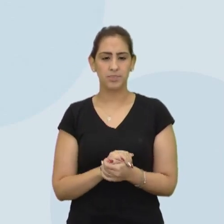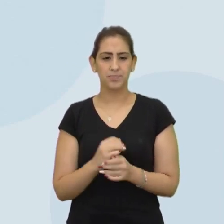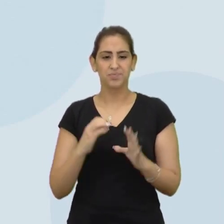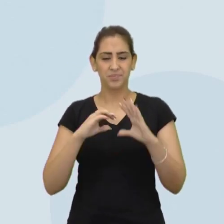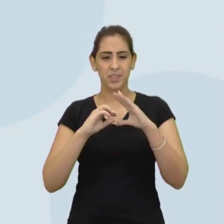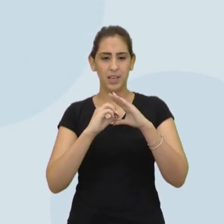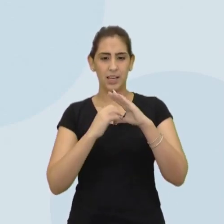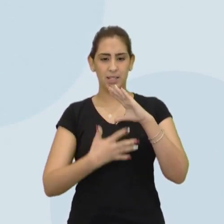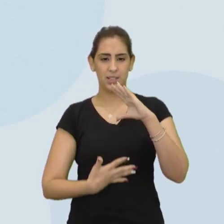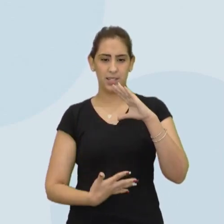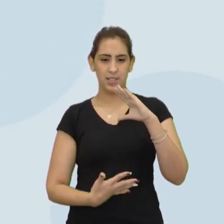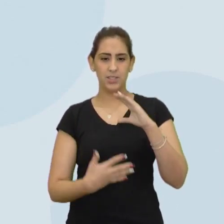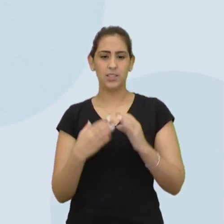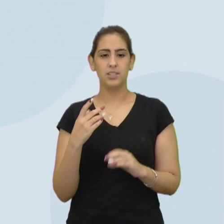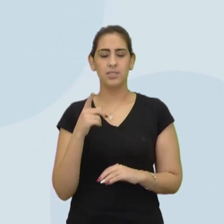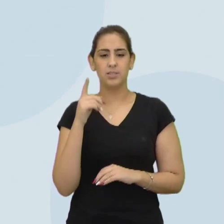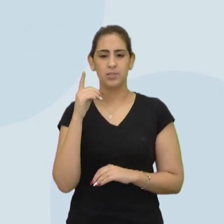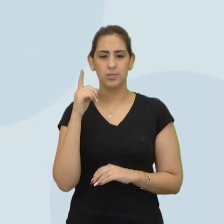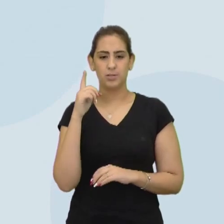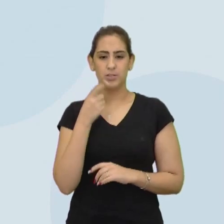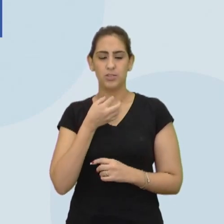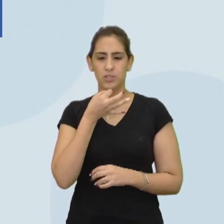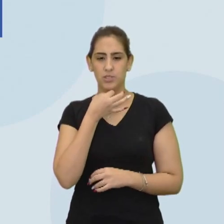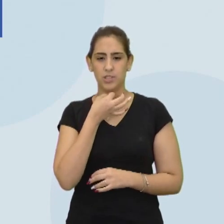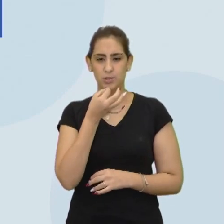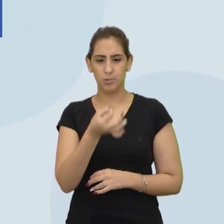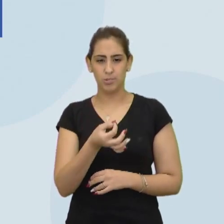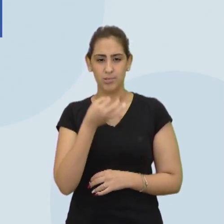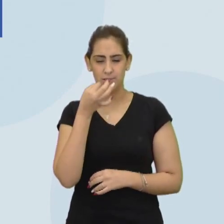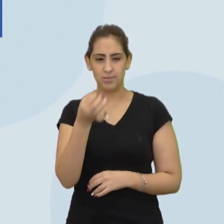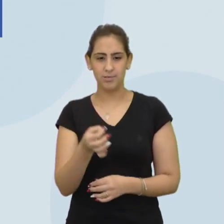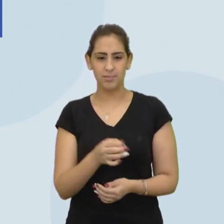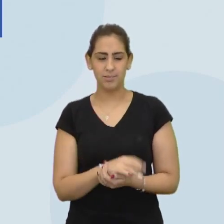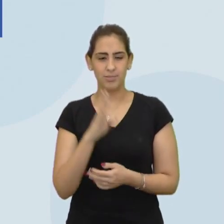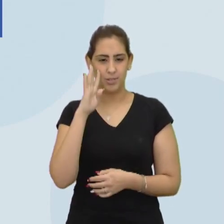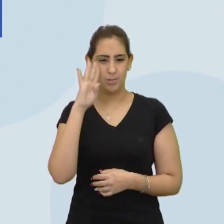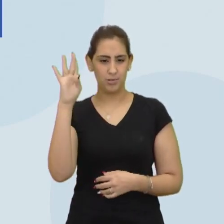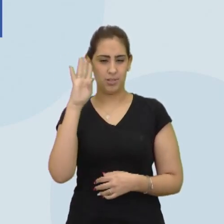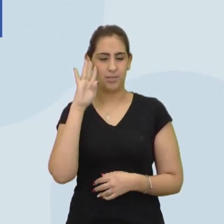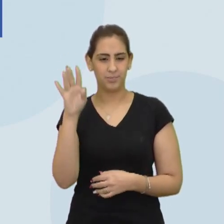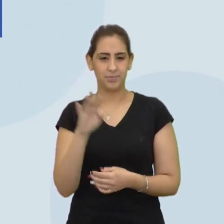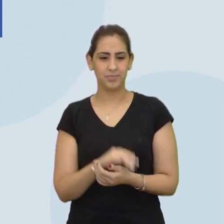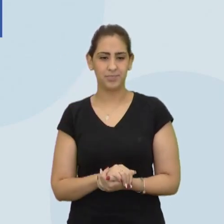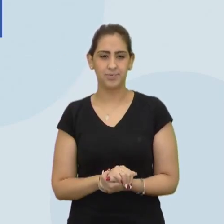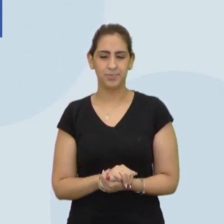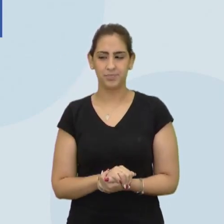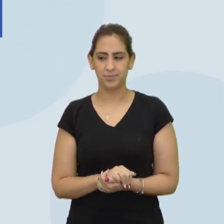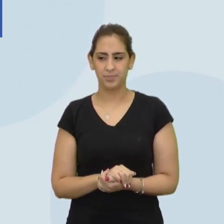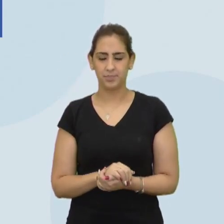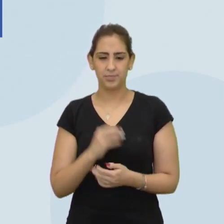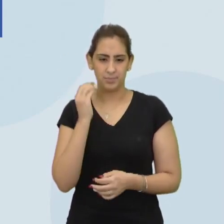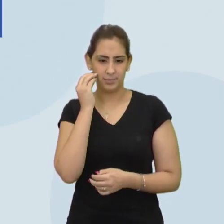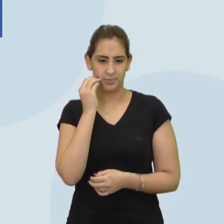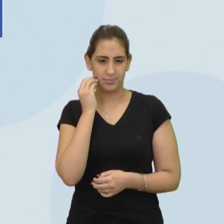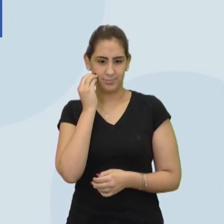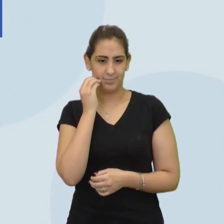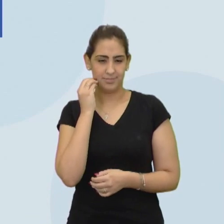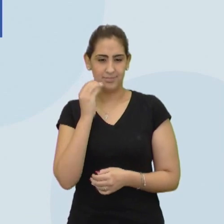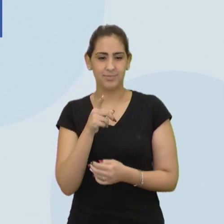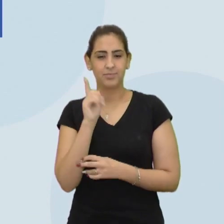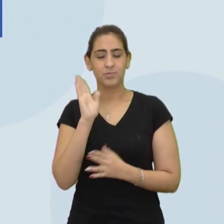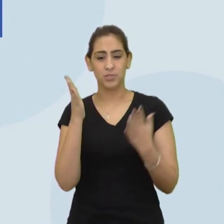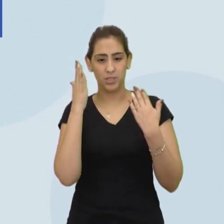do discurso filosófico, comparação com o discurso da literatura. Então, só para a gente se organizar, como vocês já